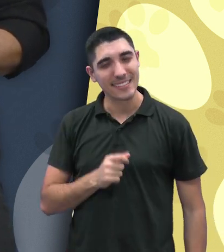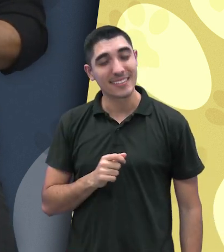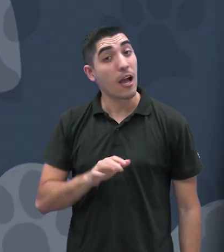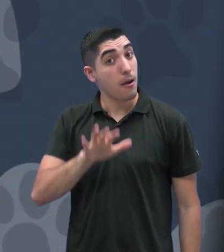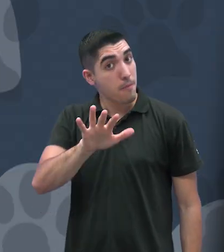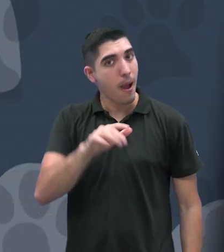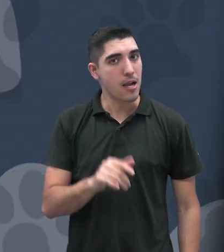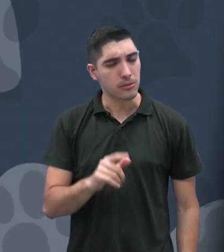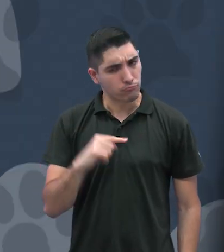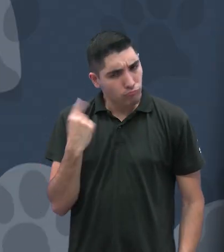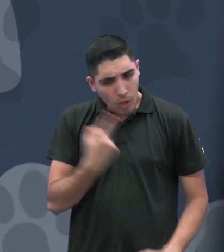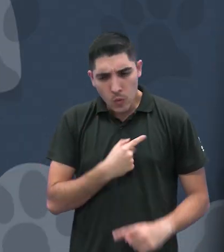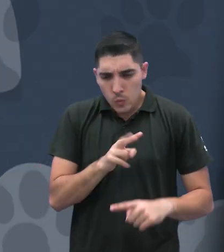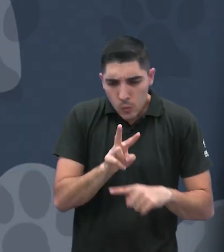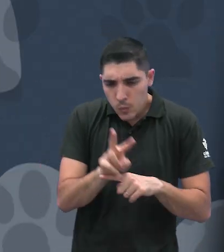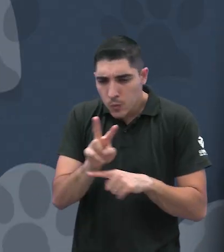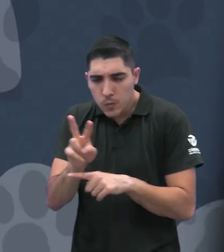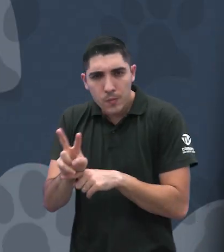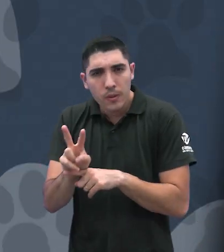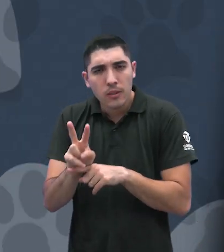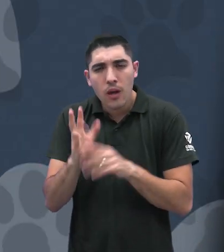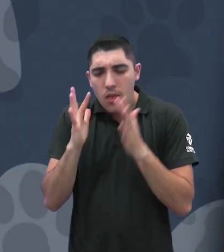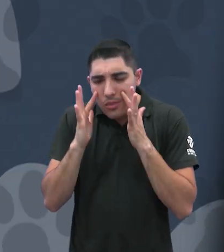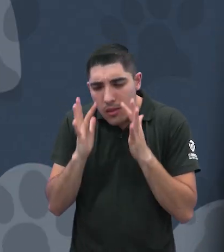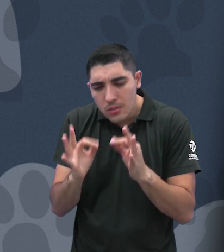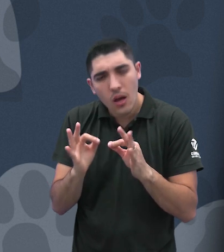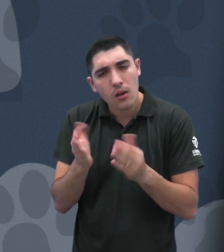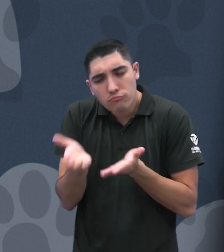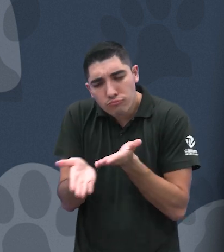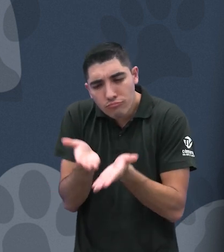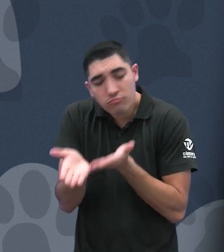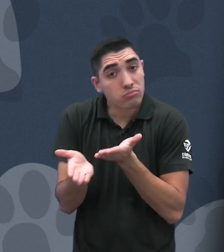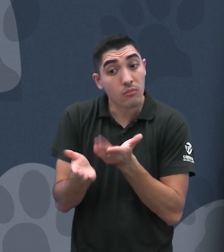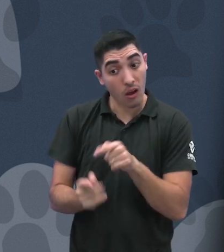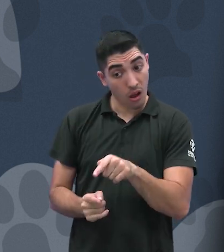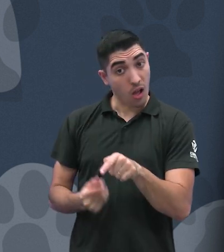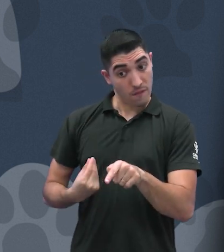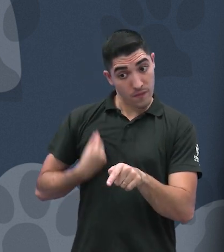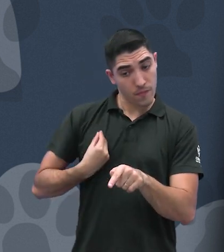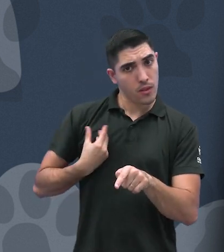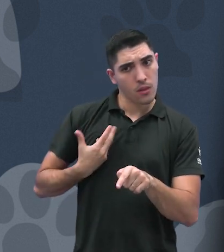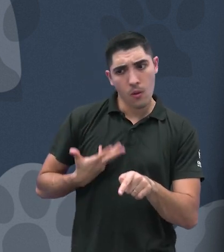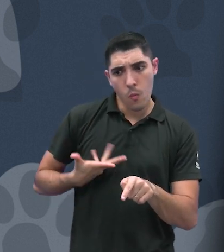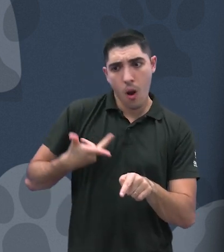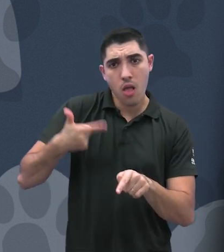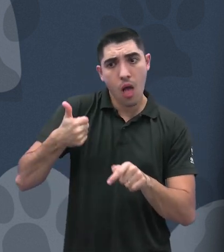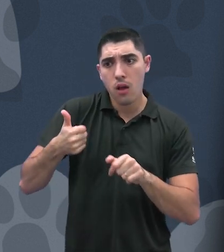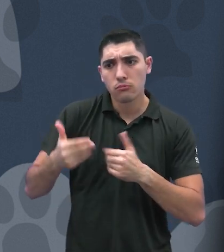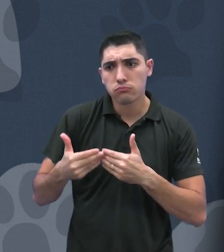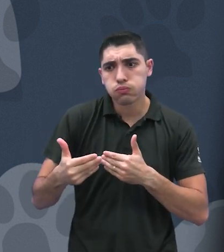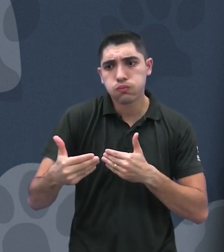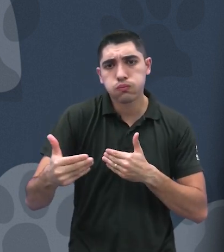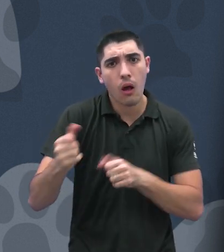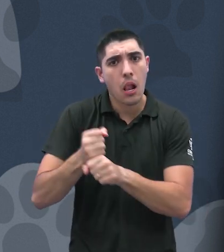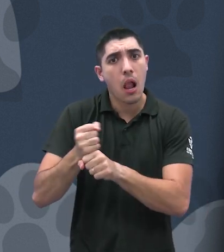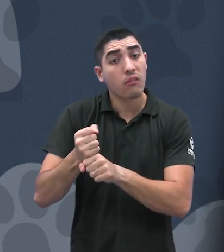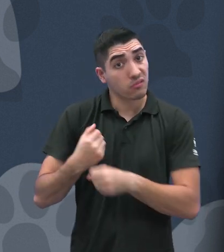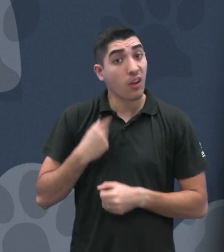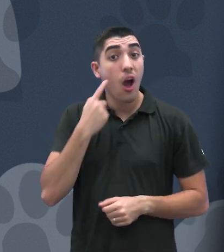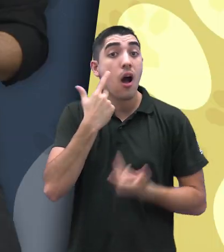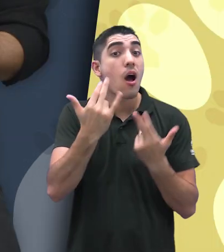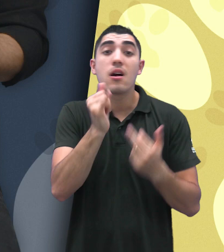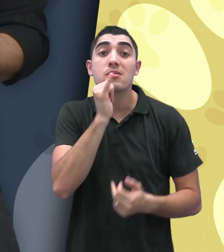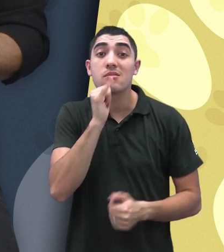demais. Quando a gente é cuidadoso assim com os nossos pets, até a expectativa de vida deles aumenta, você sabia disso? Como